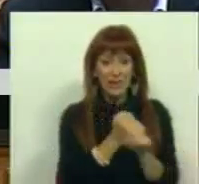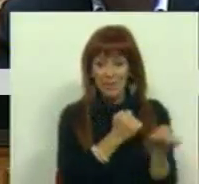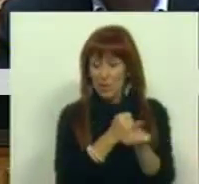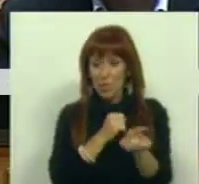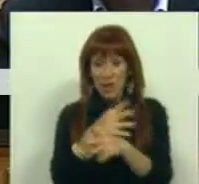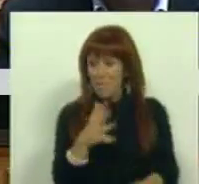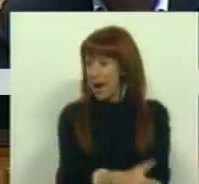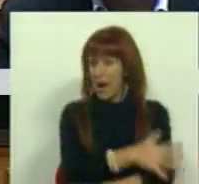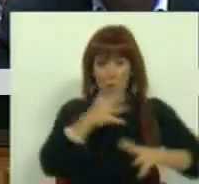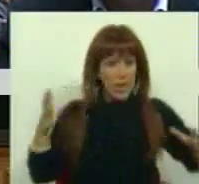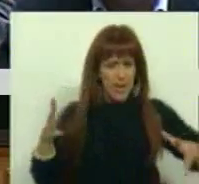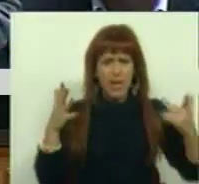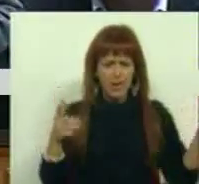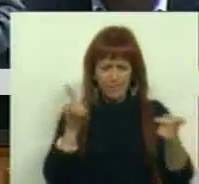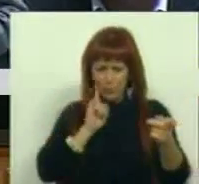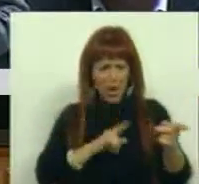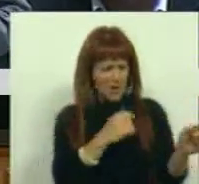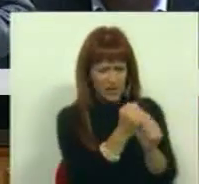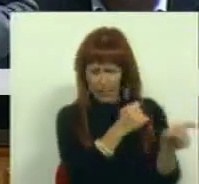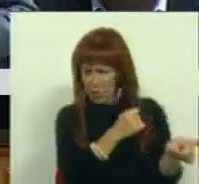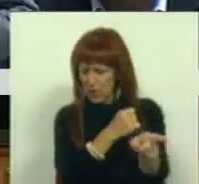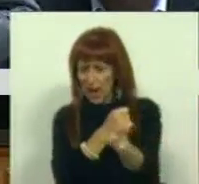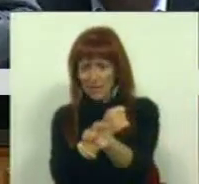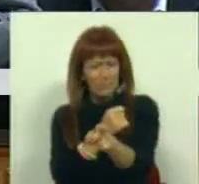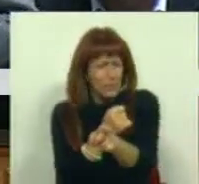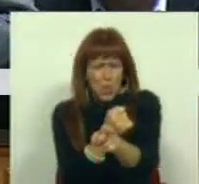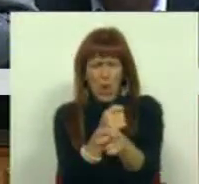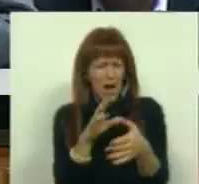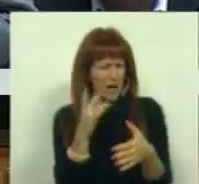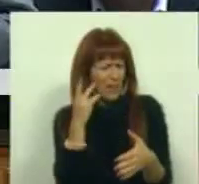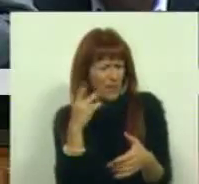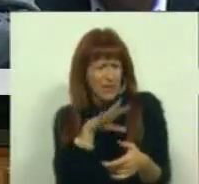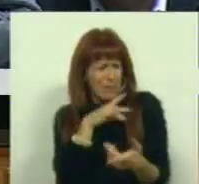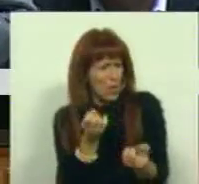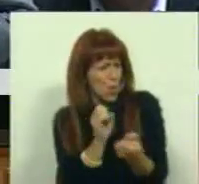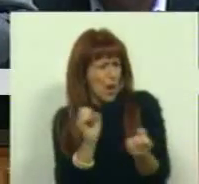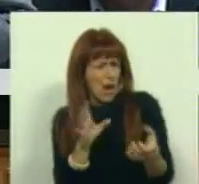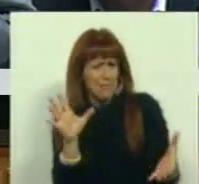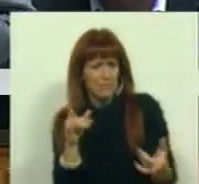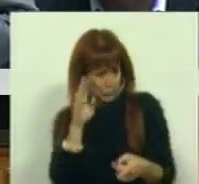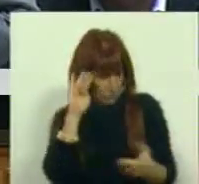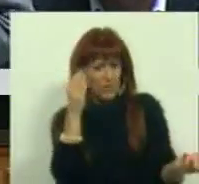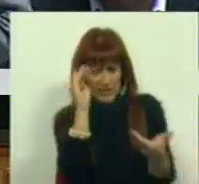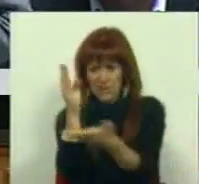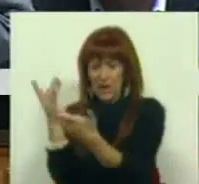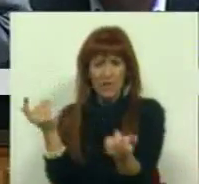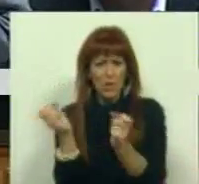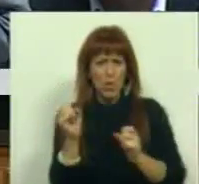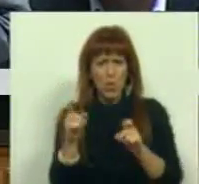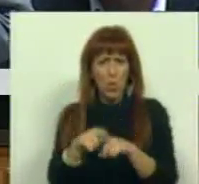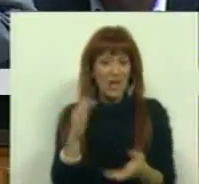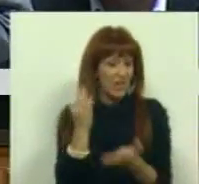para a esmagadora maioria destas trabalhadoras, não há vida familiar, como bem sabem, não